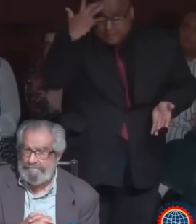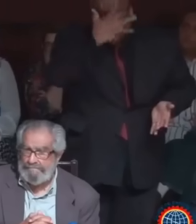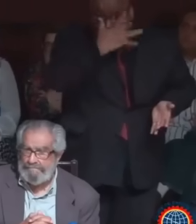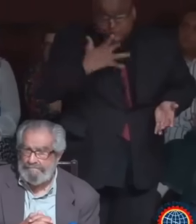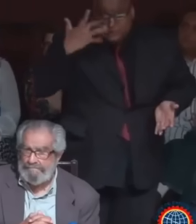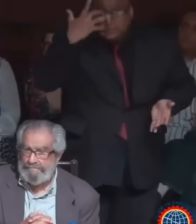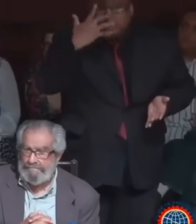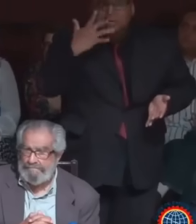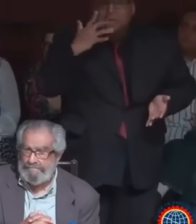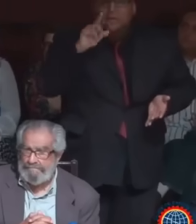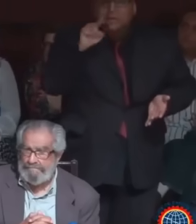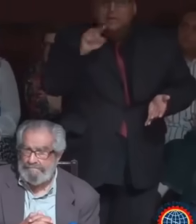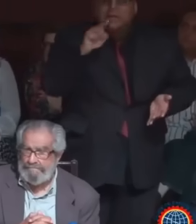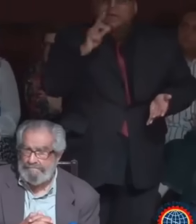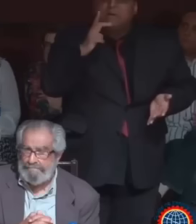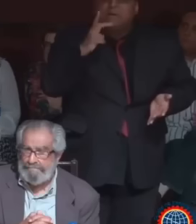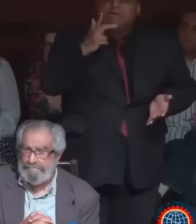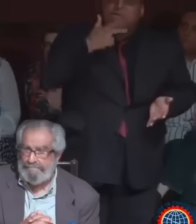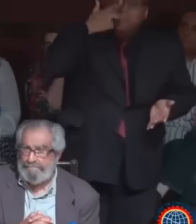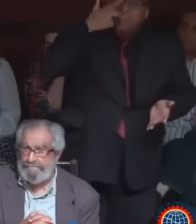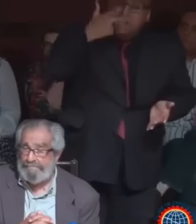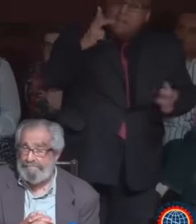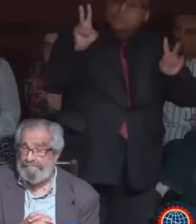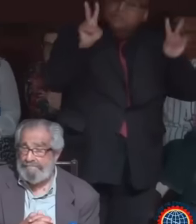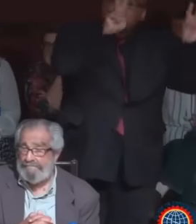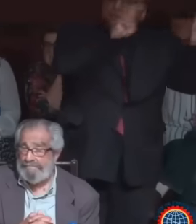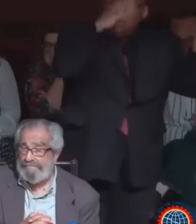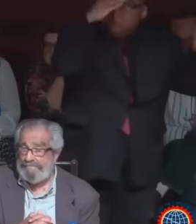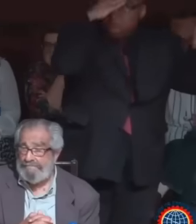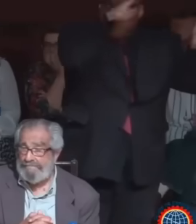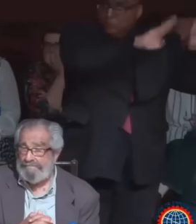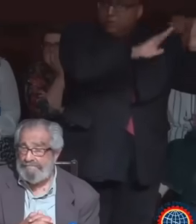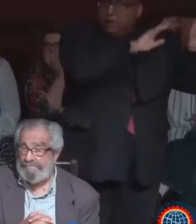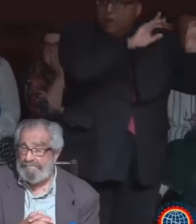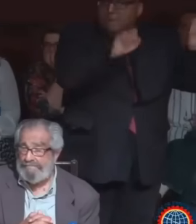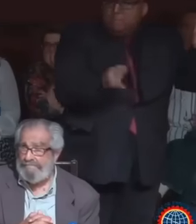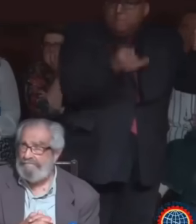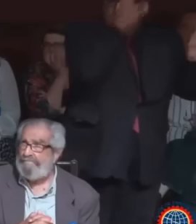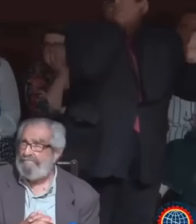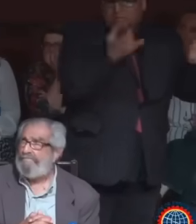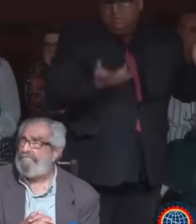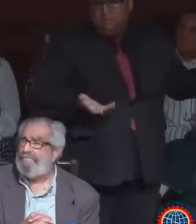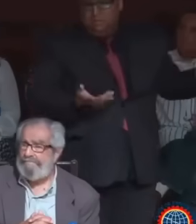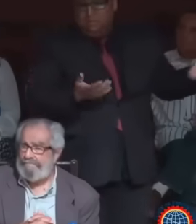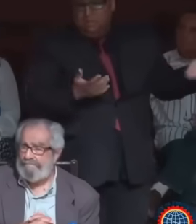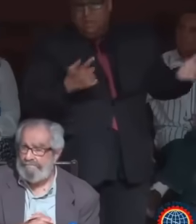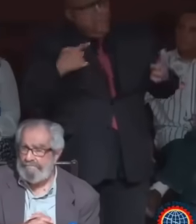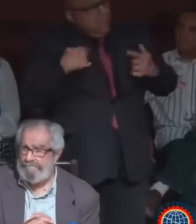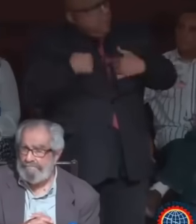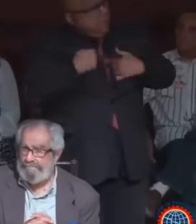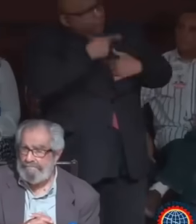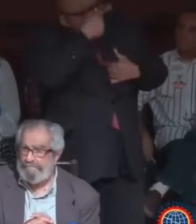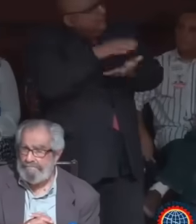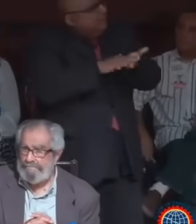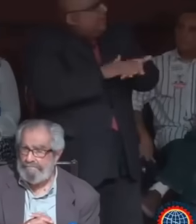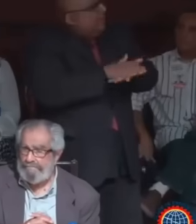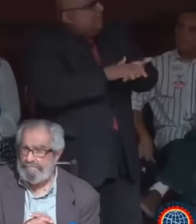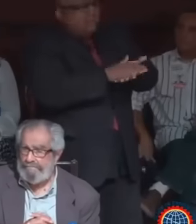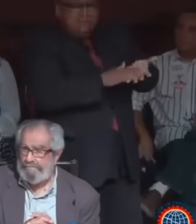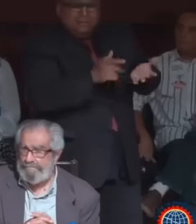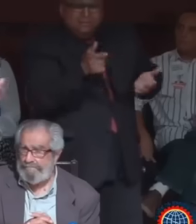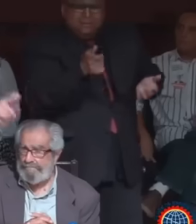está acusando o Bolsonaro disso e daquilo. Aí eu falei, mas não fui eu que fiz isso. Não fui eu que fiz